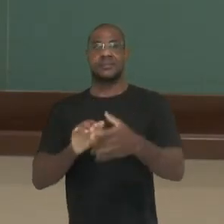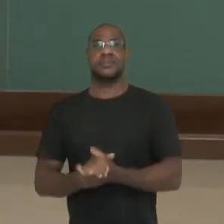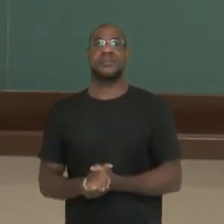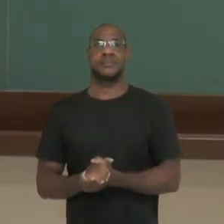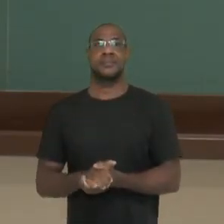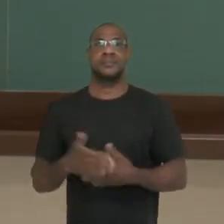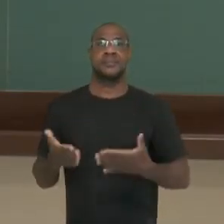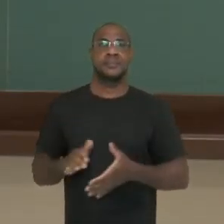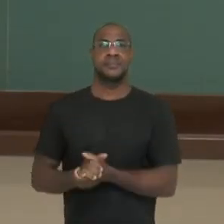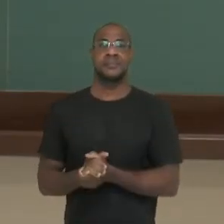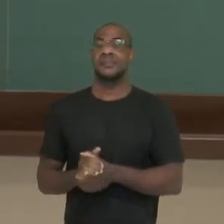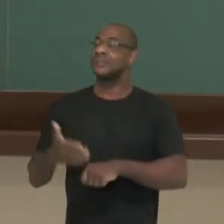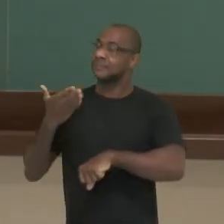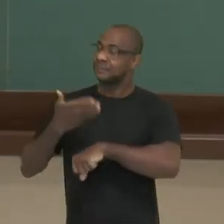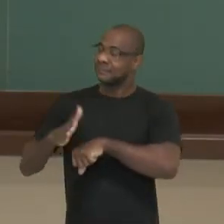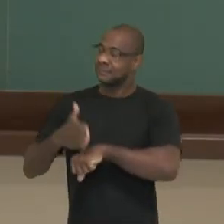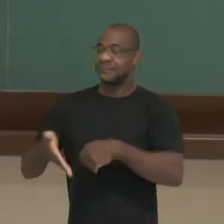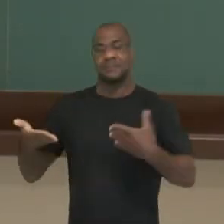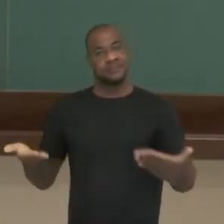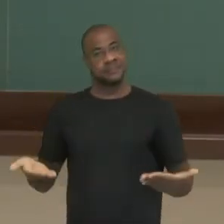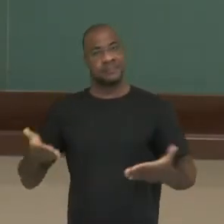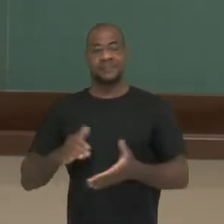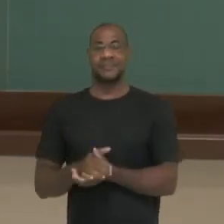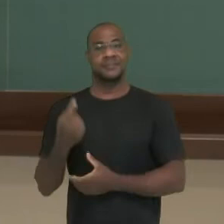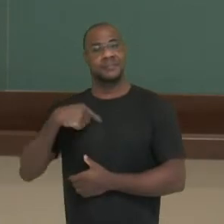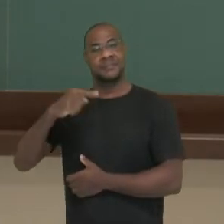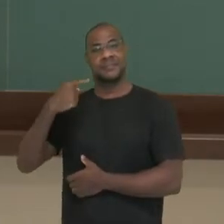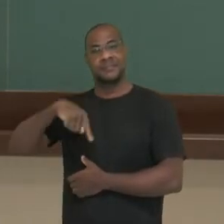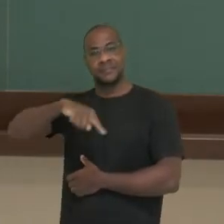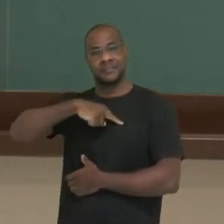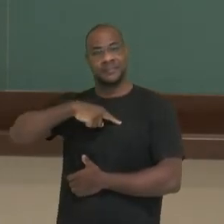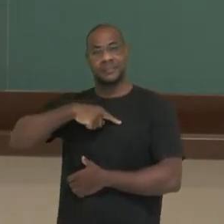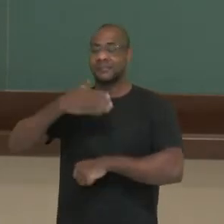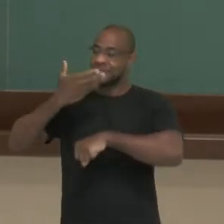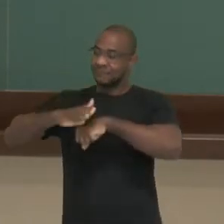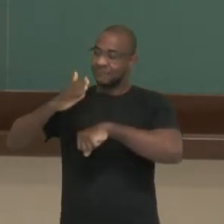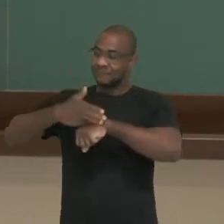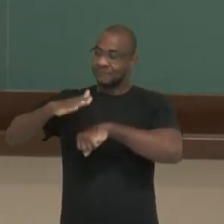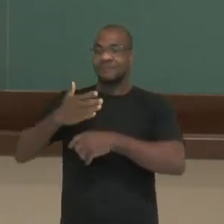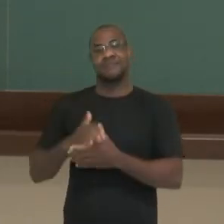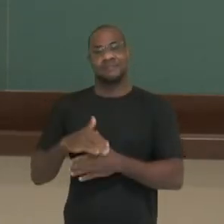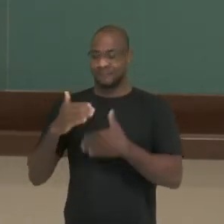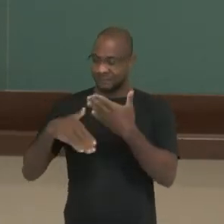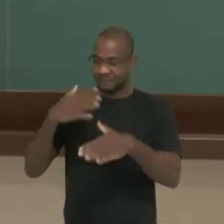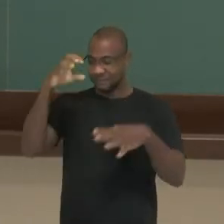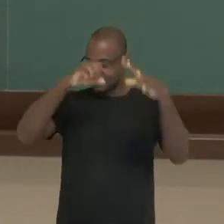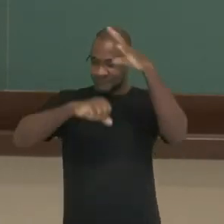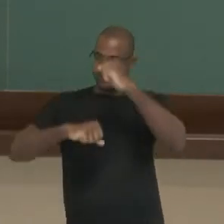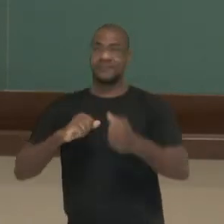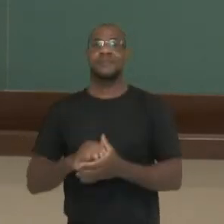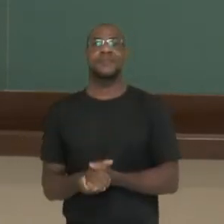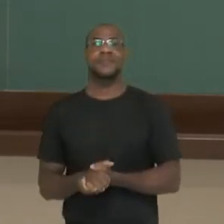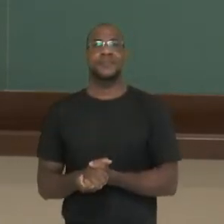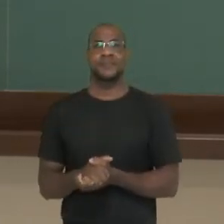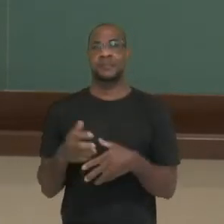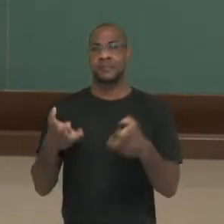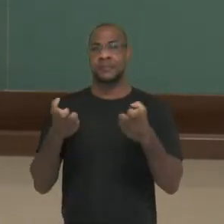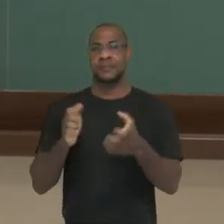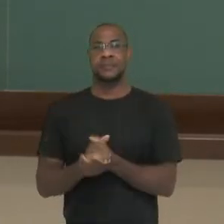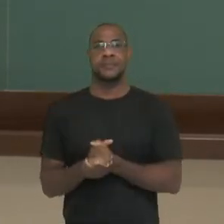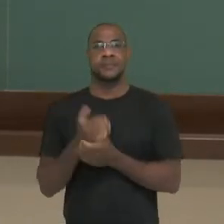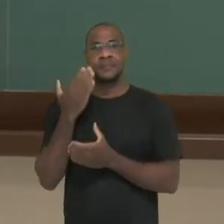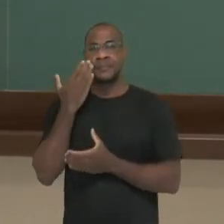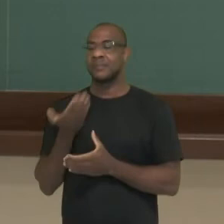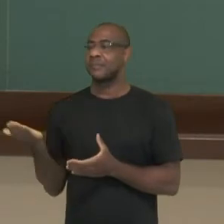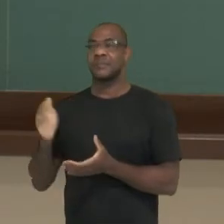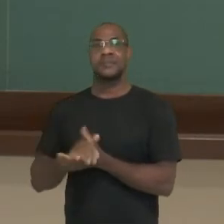Então, vamos fazer mais um para que a gente vá aí realmente carimbando o nosso aprendizado. Observe aqui comigo,